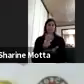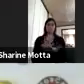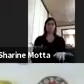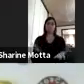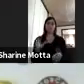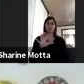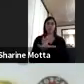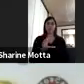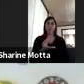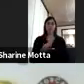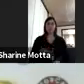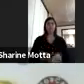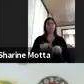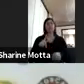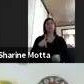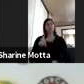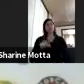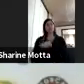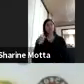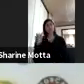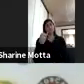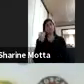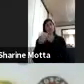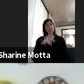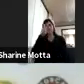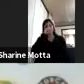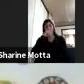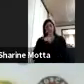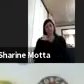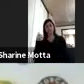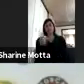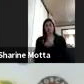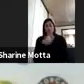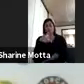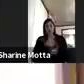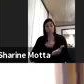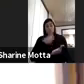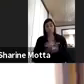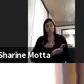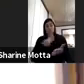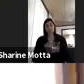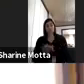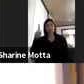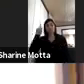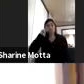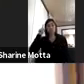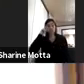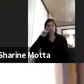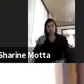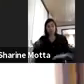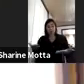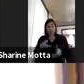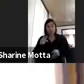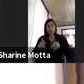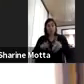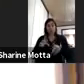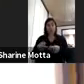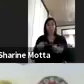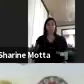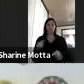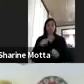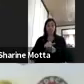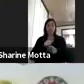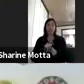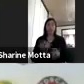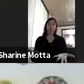gente sempre relembrar aqui quem lutou por isso e quem está lutando também agora para que os 300 voltem a 600. Não estamos